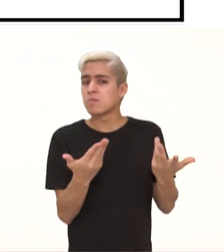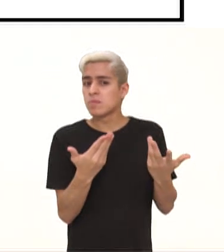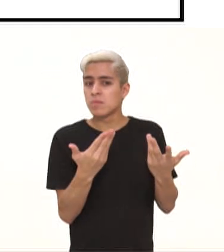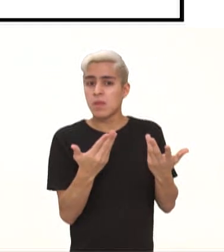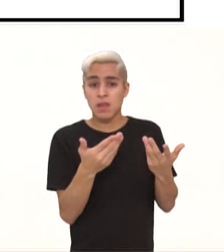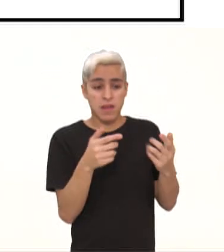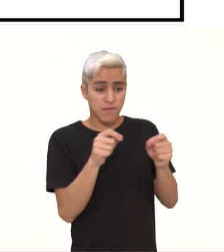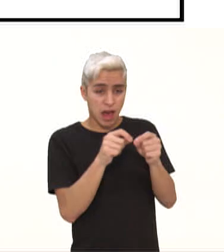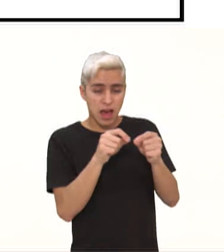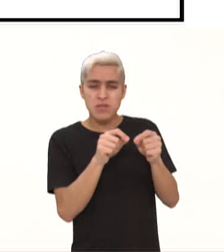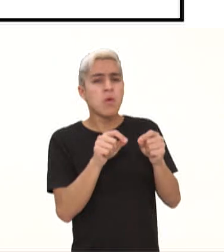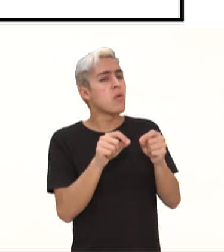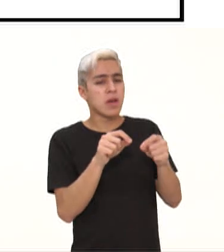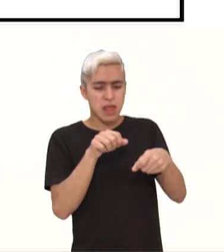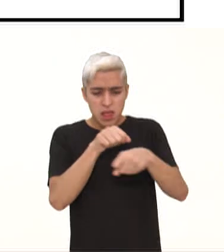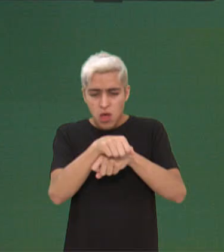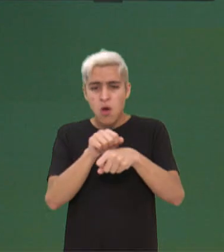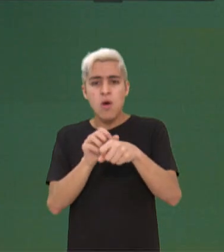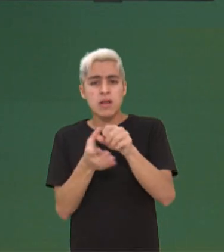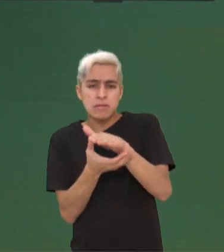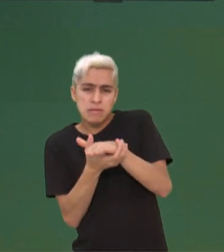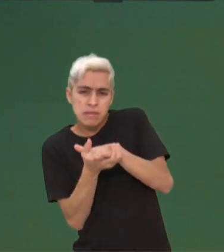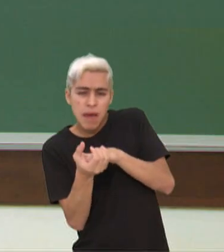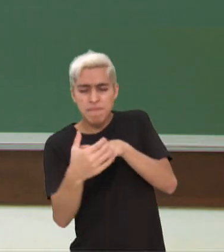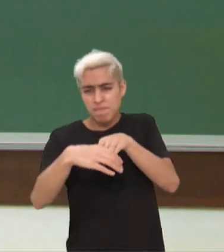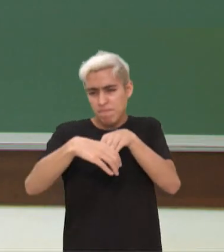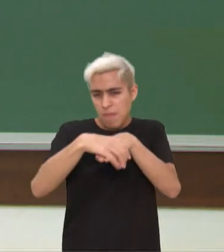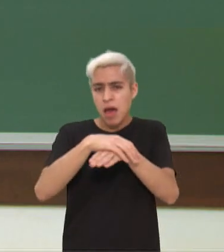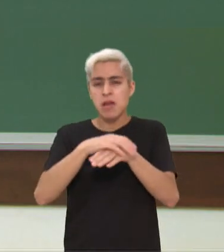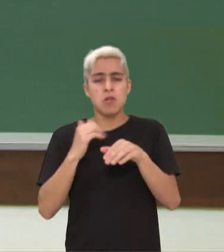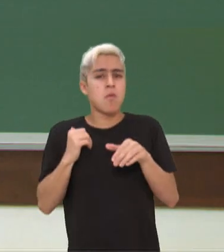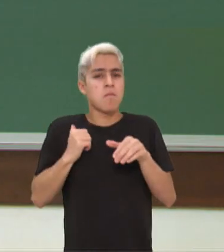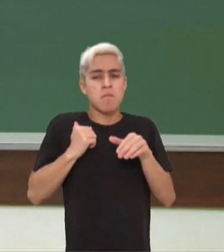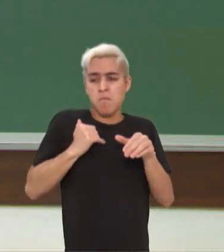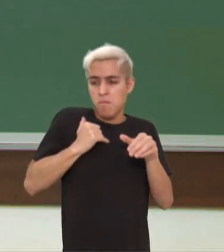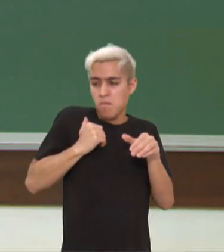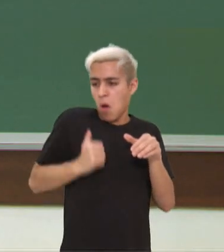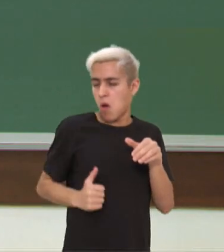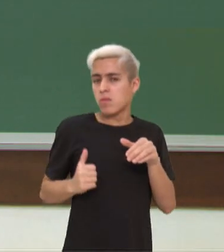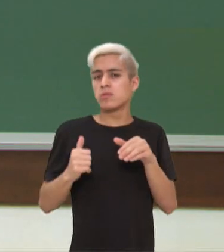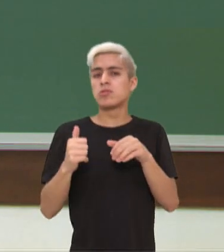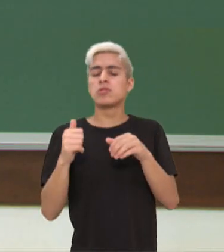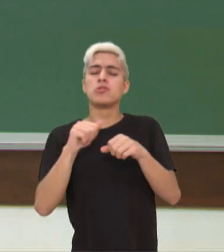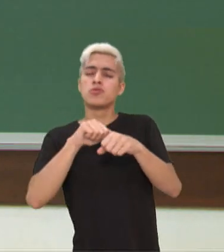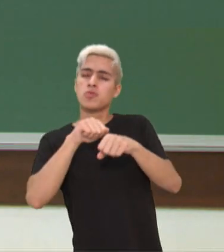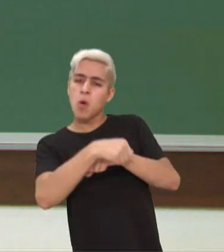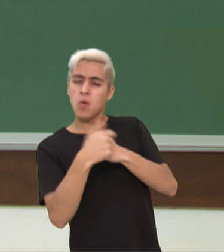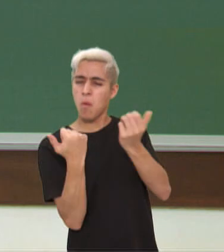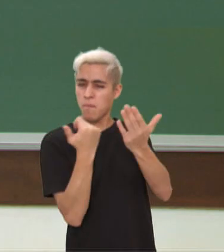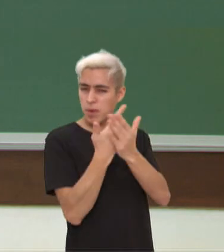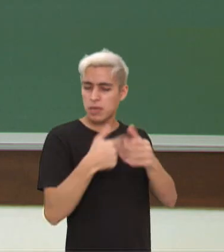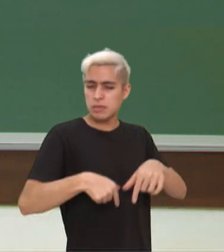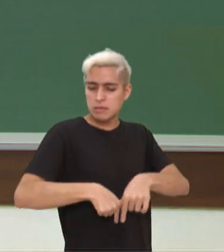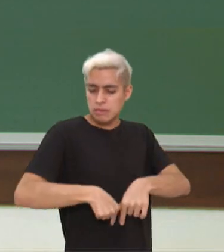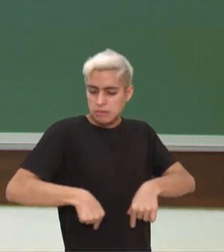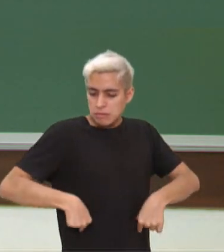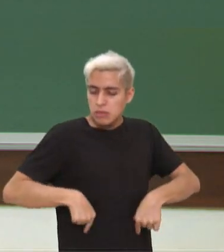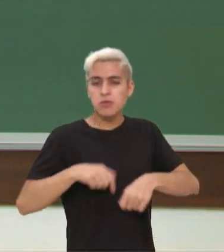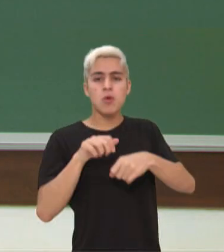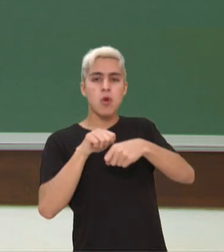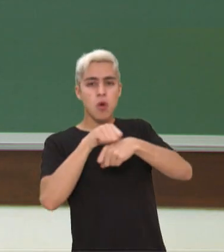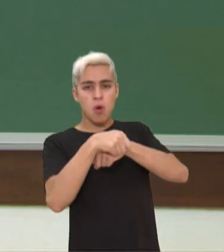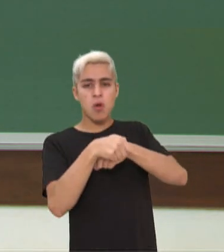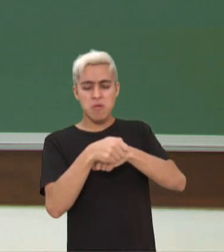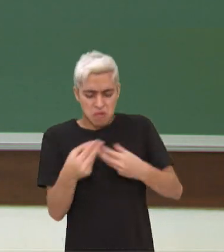com os quais se fabricam sapatos e bolsas. Ah, eu comprei uma bolsa de couro, um cinto de couro. Esse couro é de